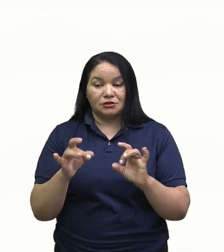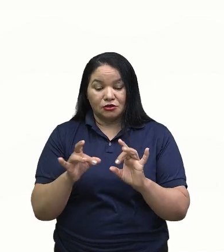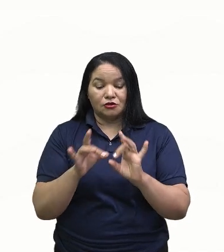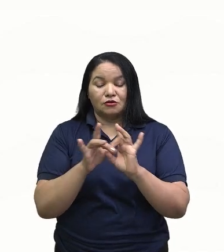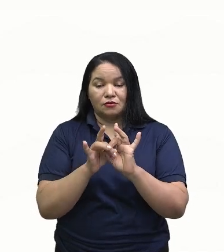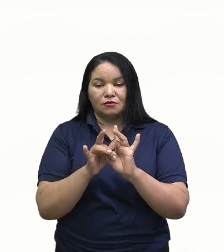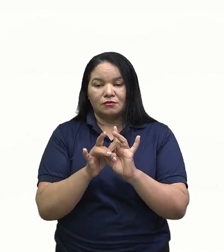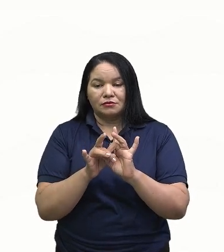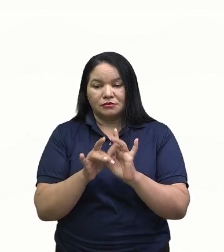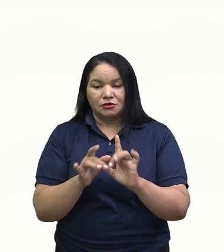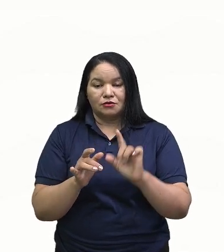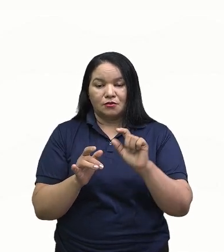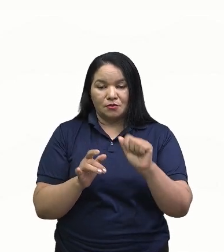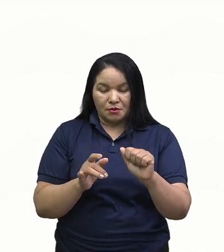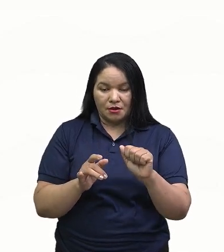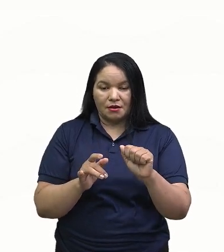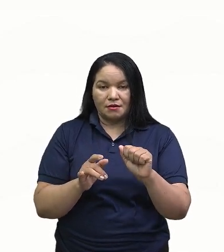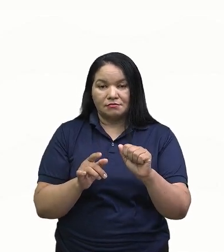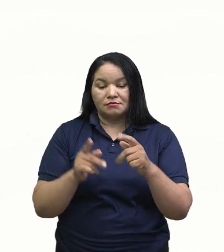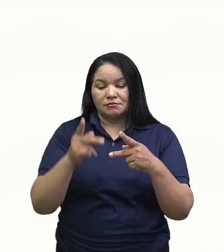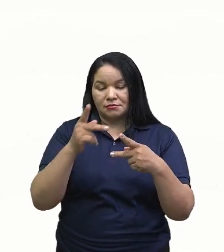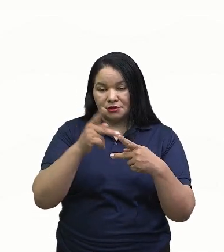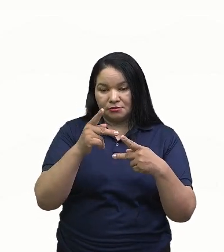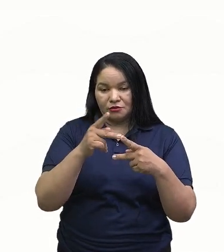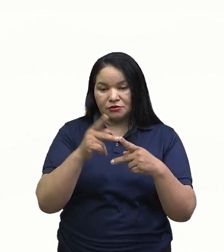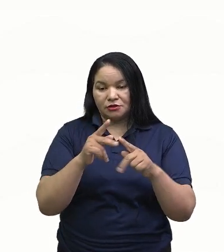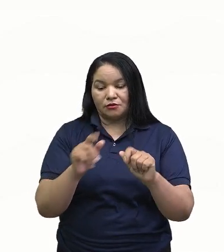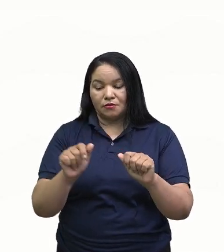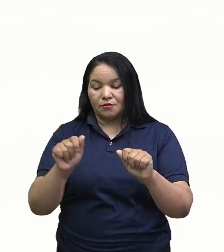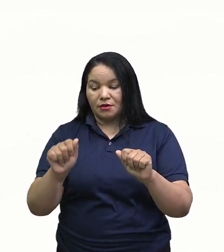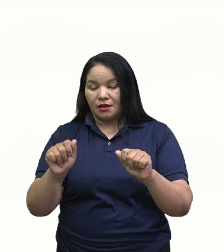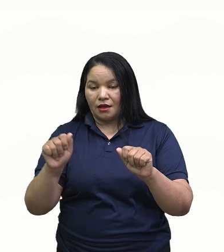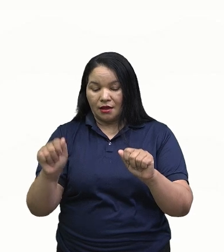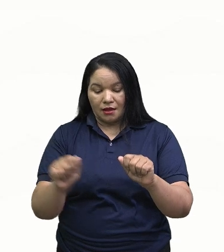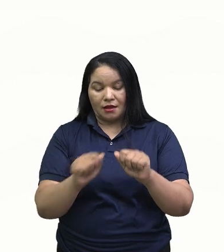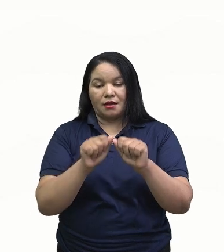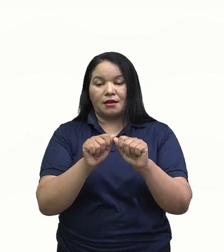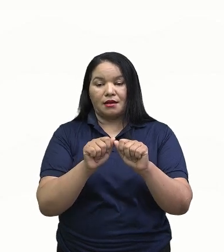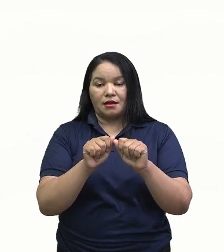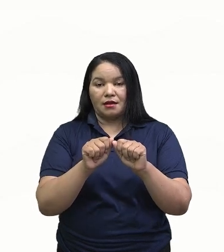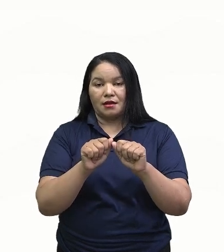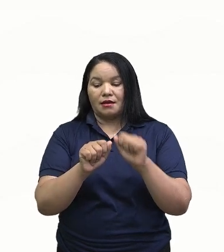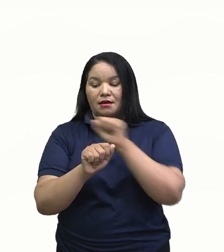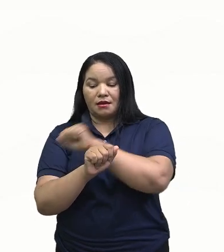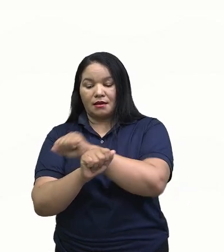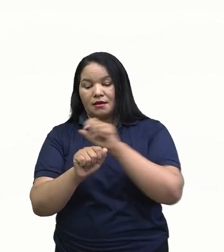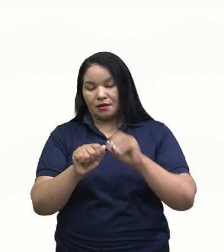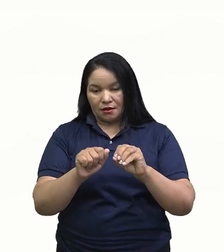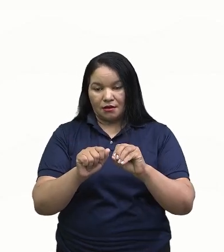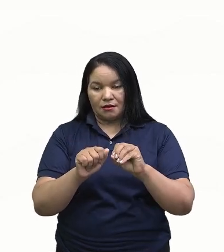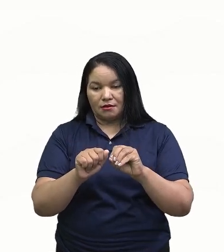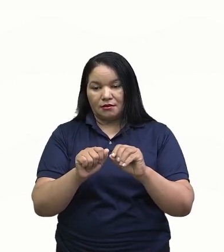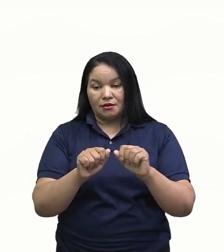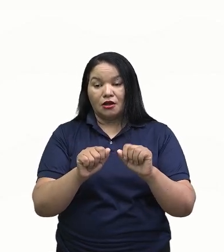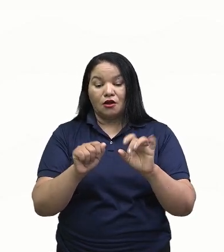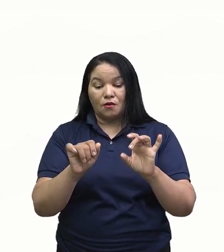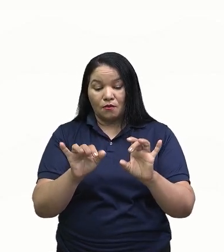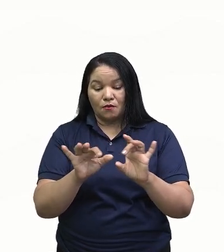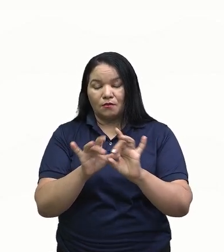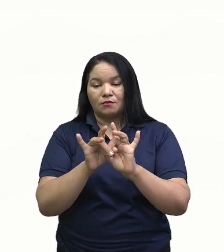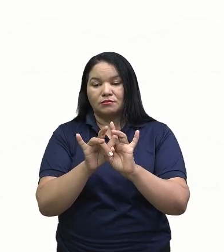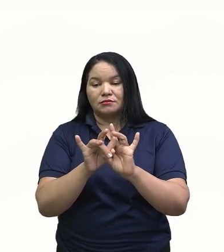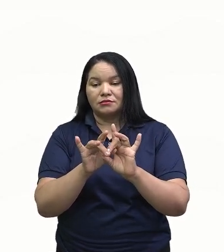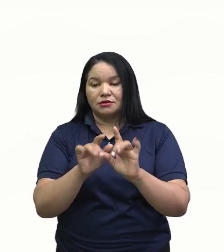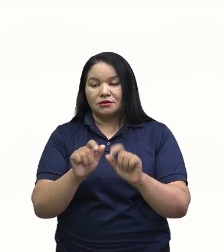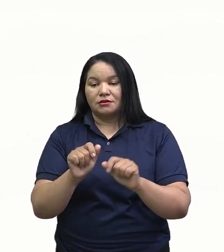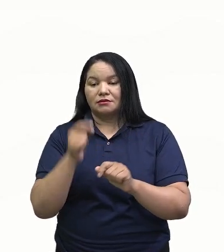de um A que é preposição e o outro A que é um artigo. E aí, unindo os dois,